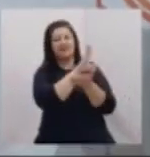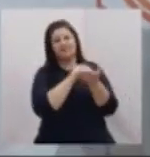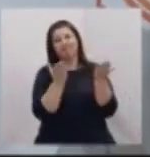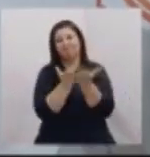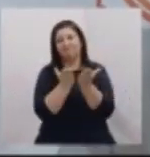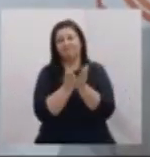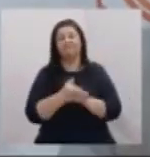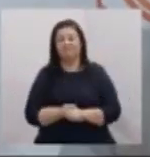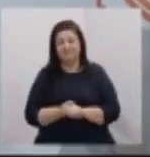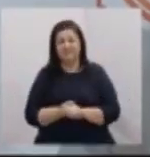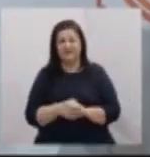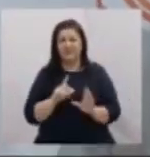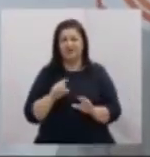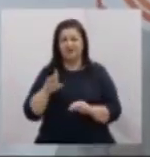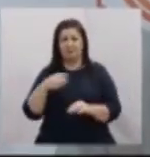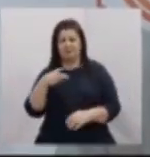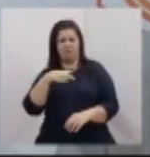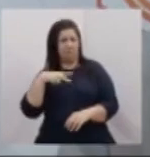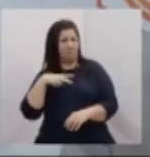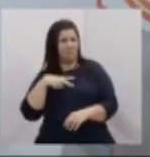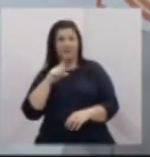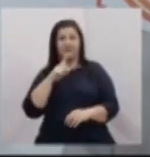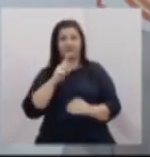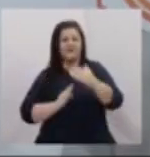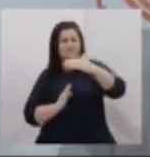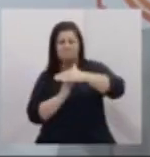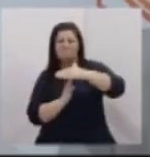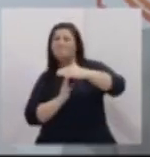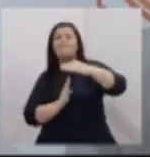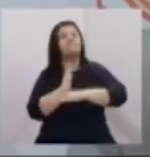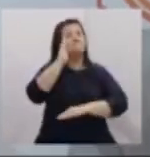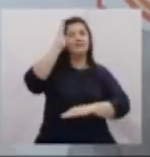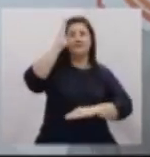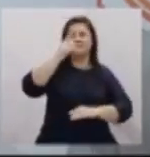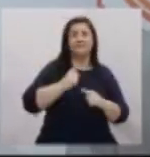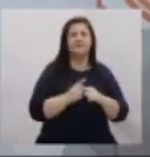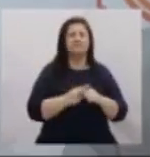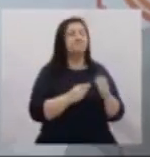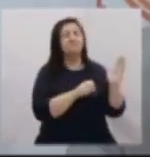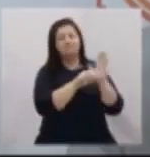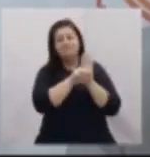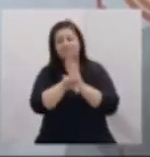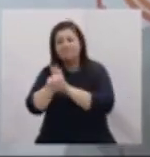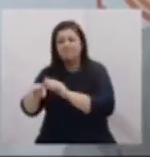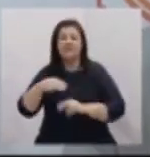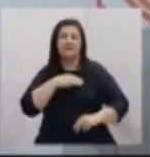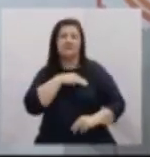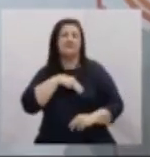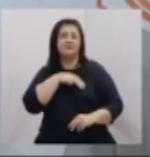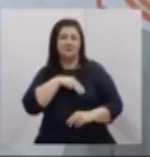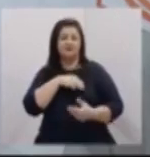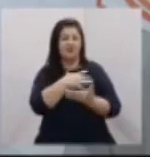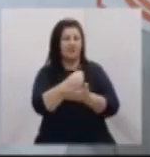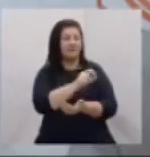quer só uma espiritualidade pessoal. A senhora ultrapassa essas barreiras, sendo uma verdadeira missionária, levando o nome de Jesus,